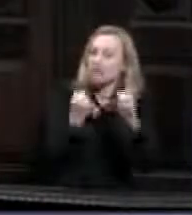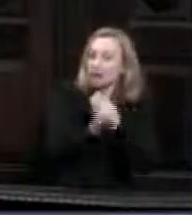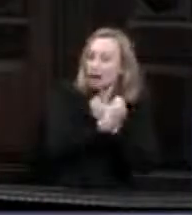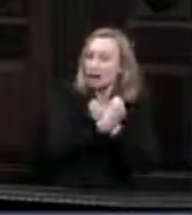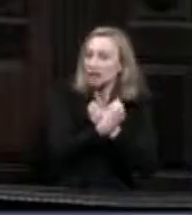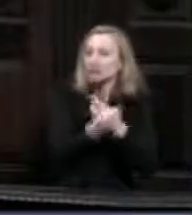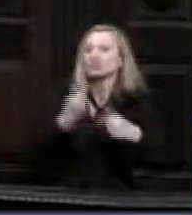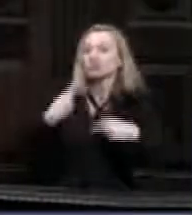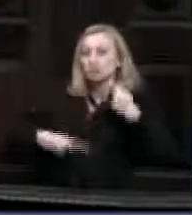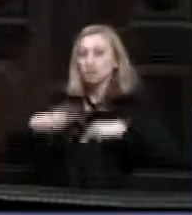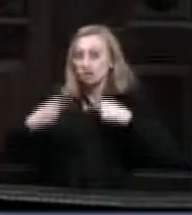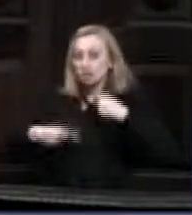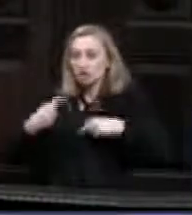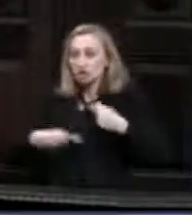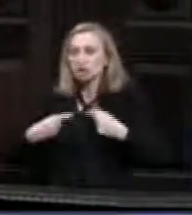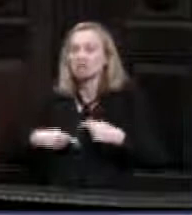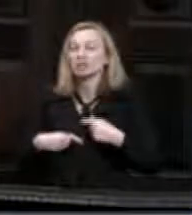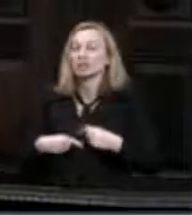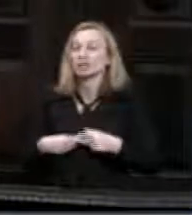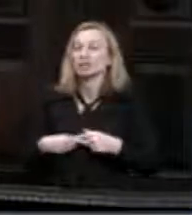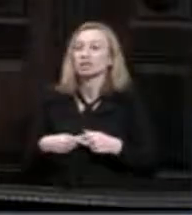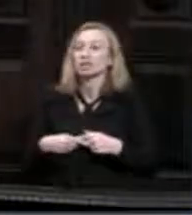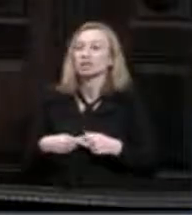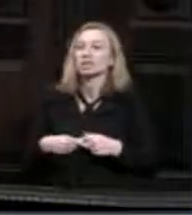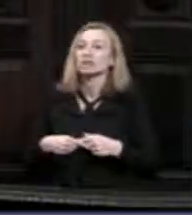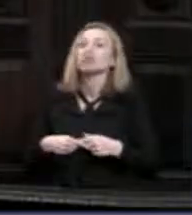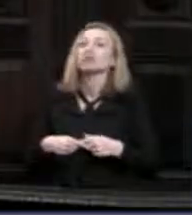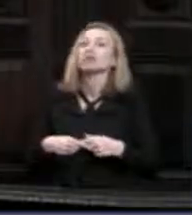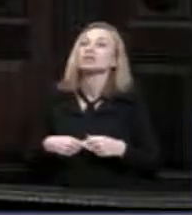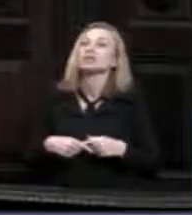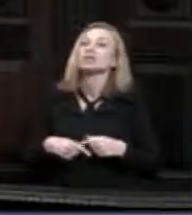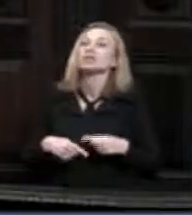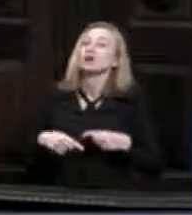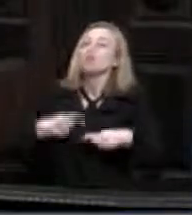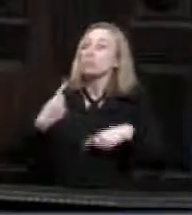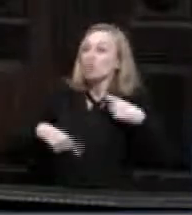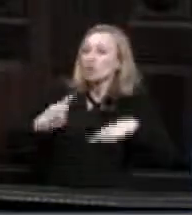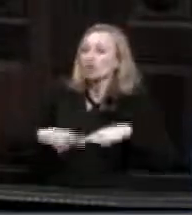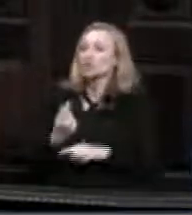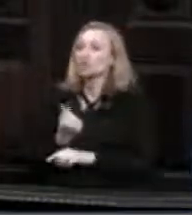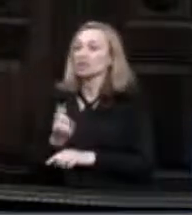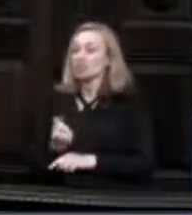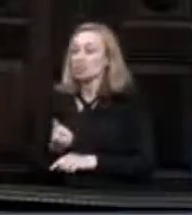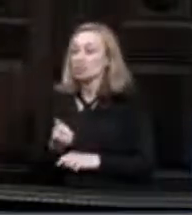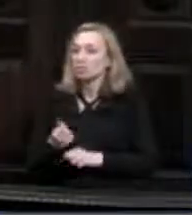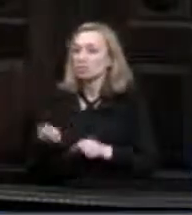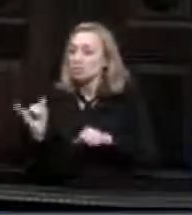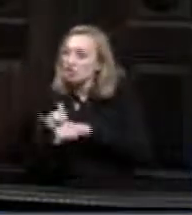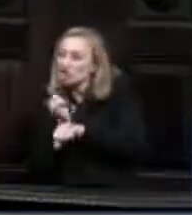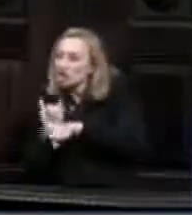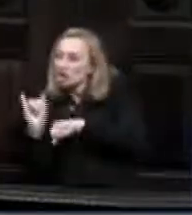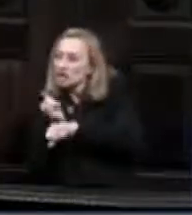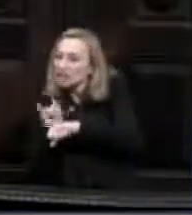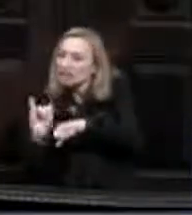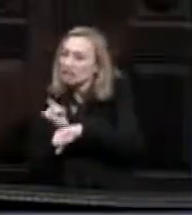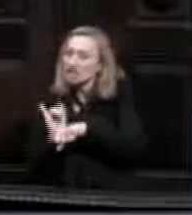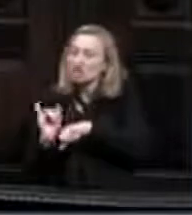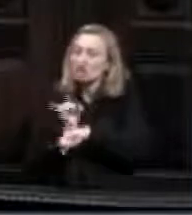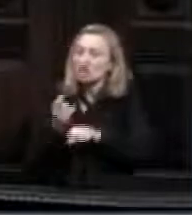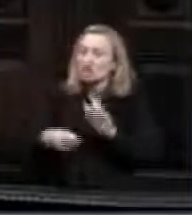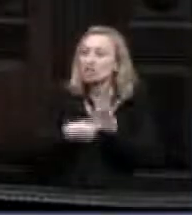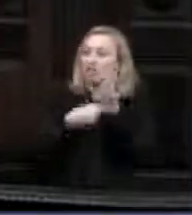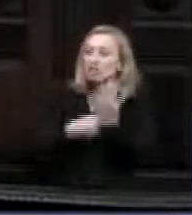do Rio de Janeiro, dentro da sua política econômica, dentro da sua estratégia de recuperação de